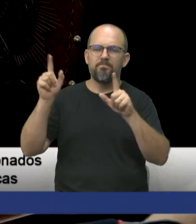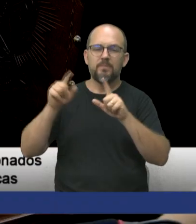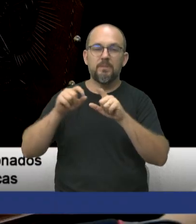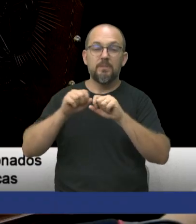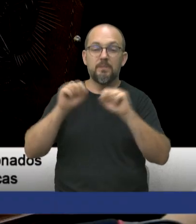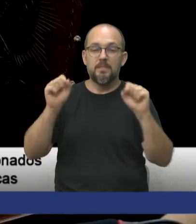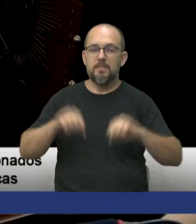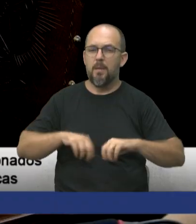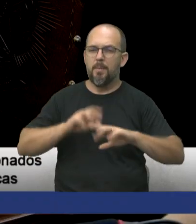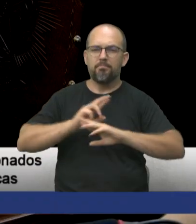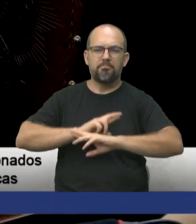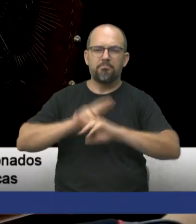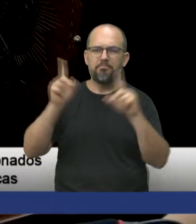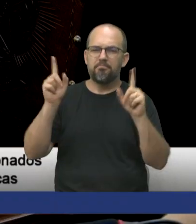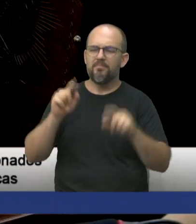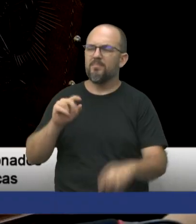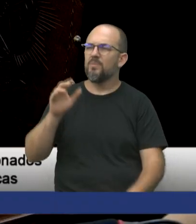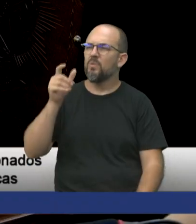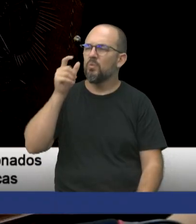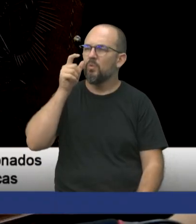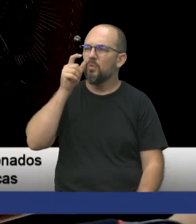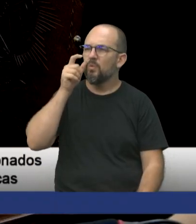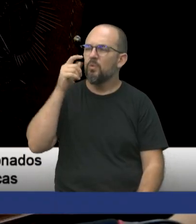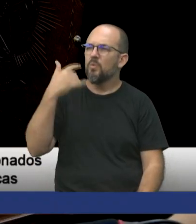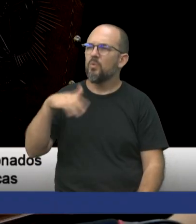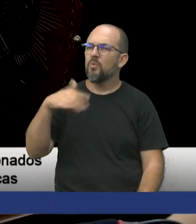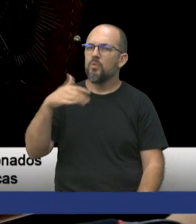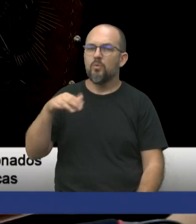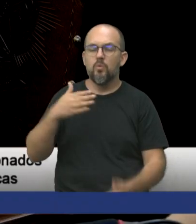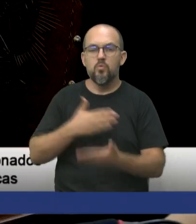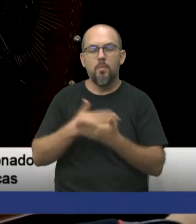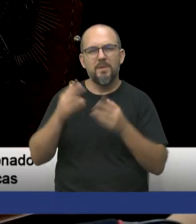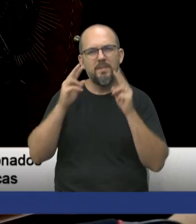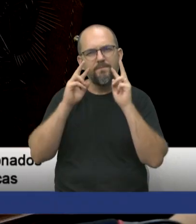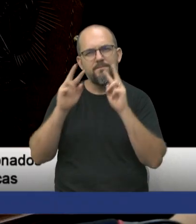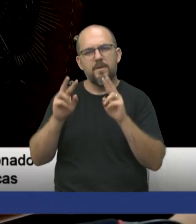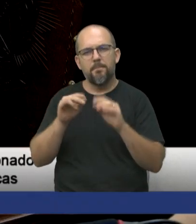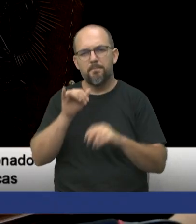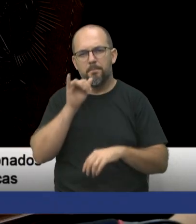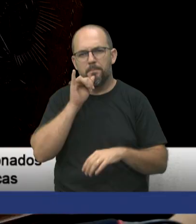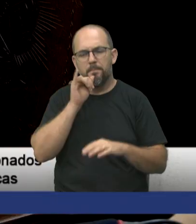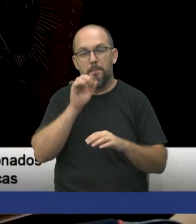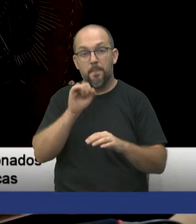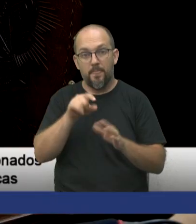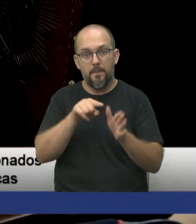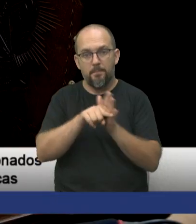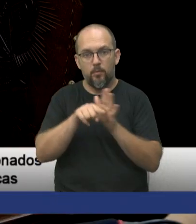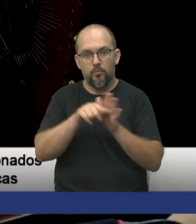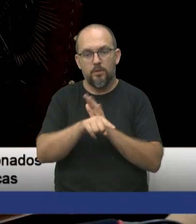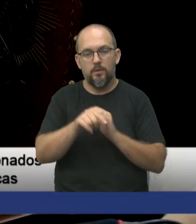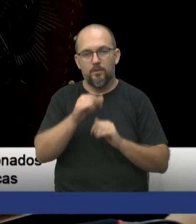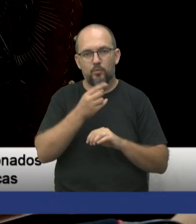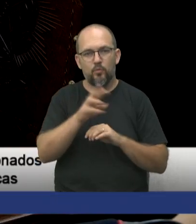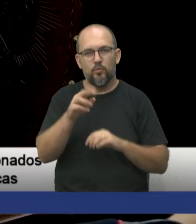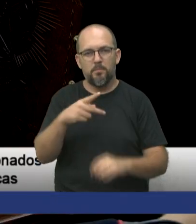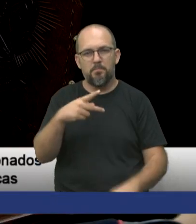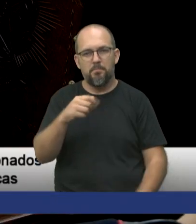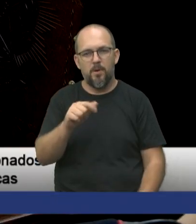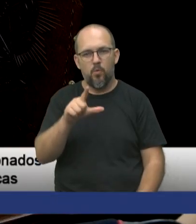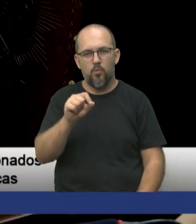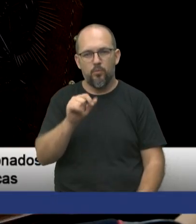sistema, que assim, você começa a ver, se você perguntasse há um tempo atrás para o Dr. Paulo